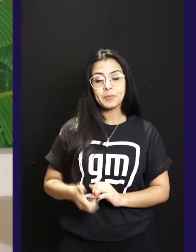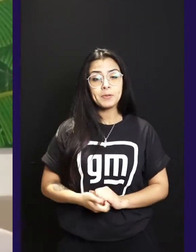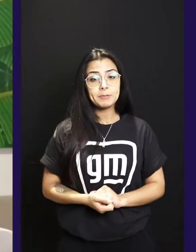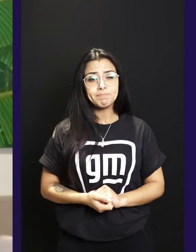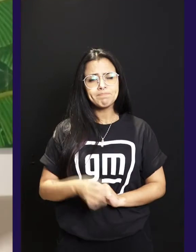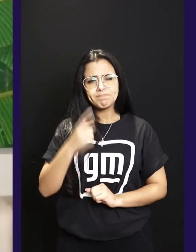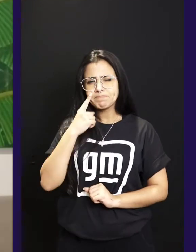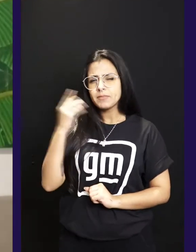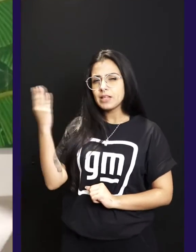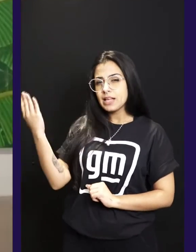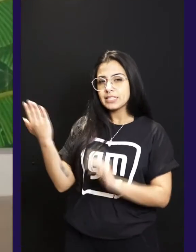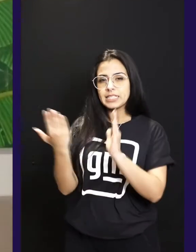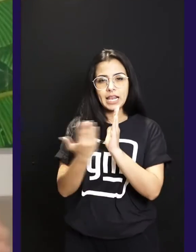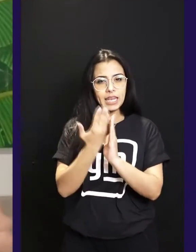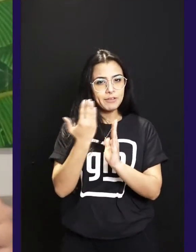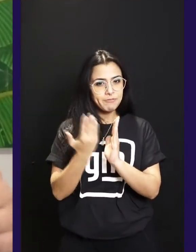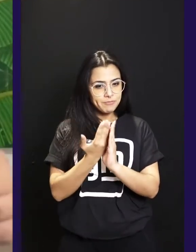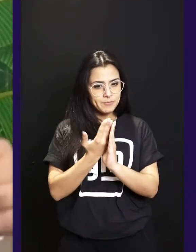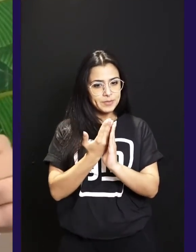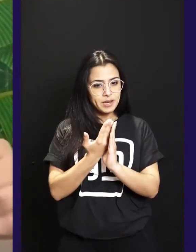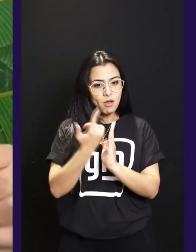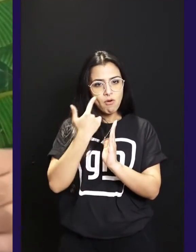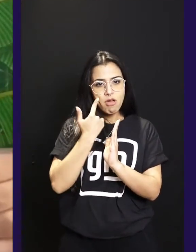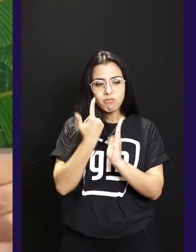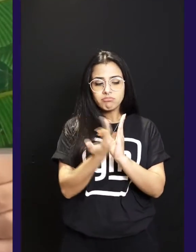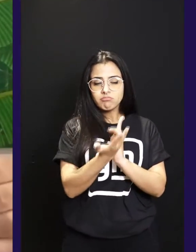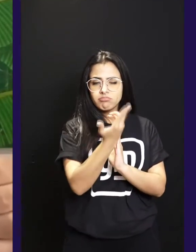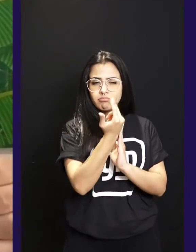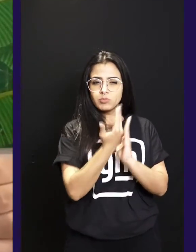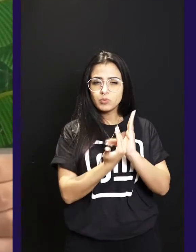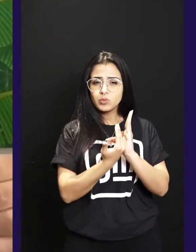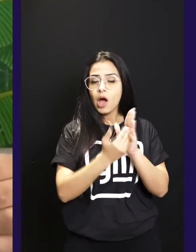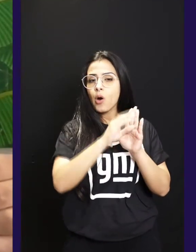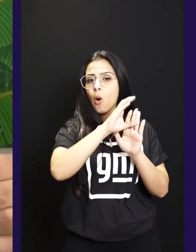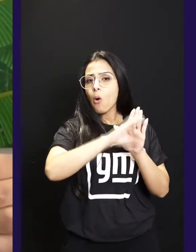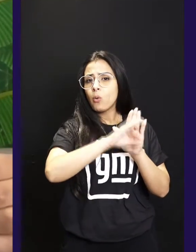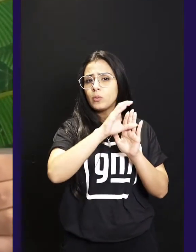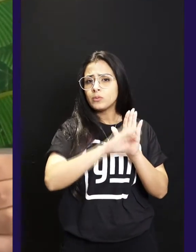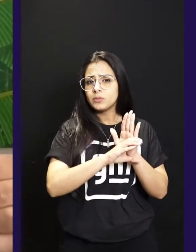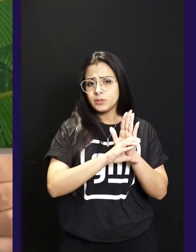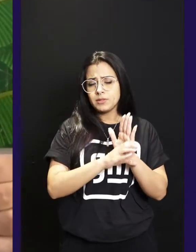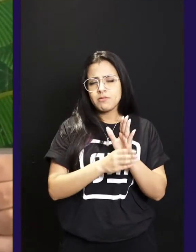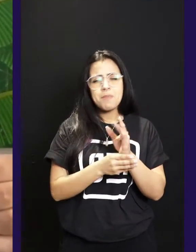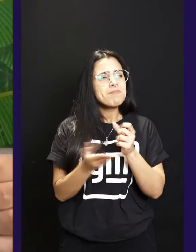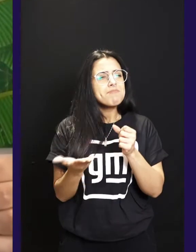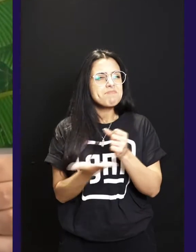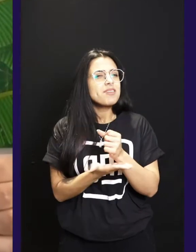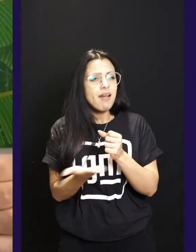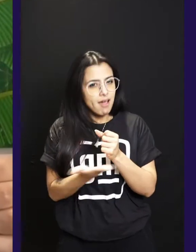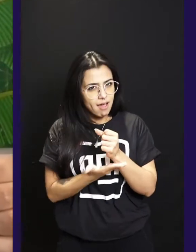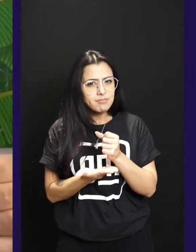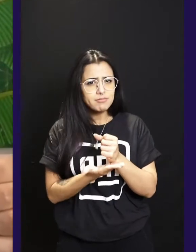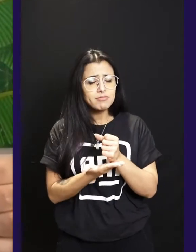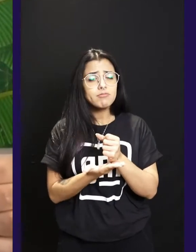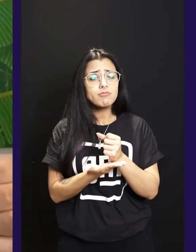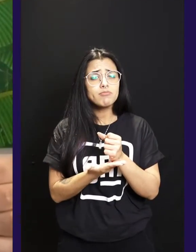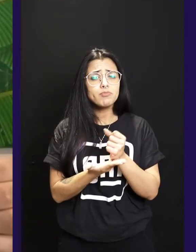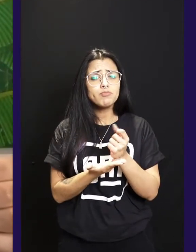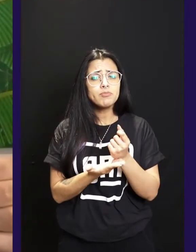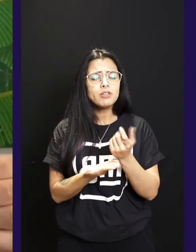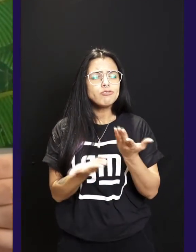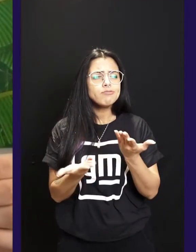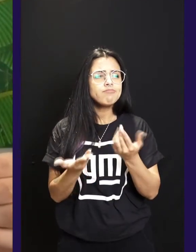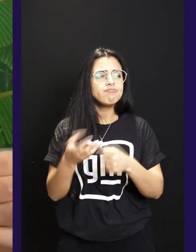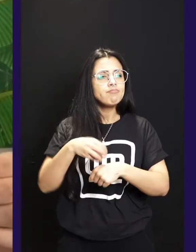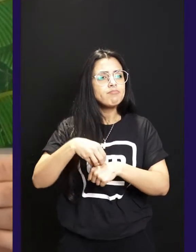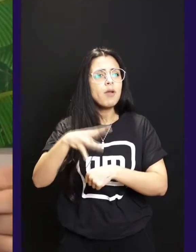eu coloquei conceitos mais básicos de como promover uma cultura de